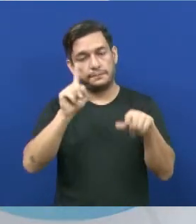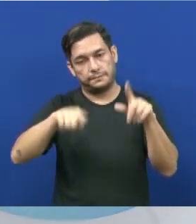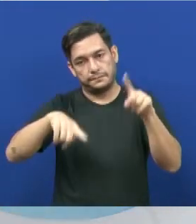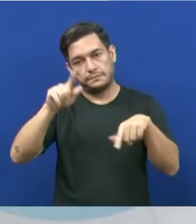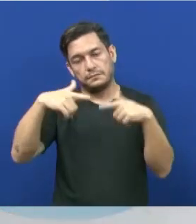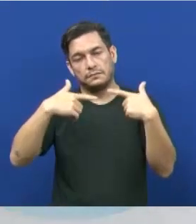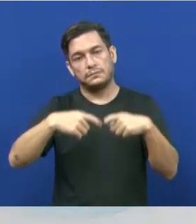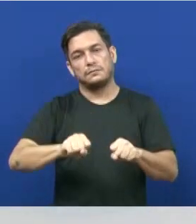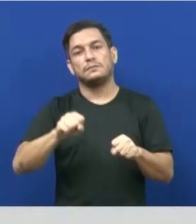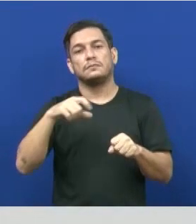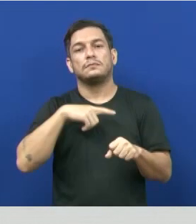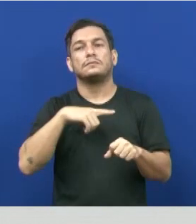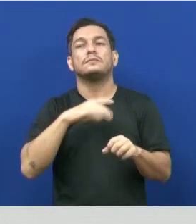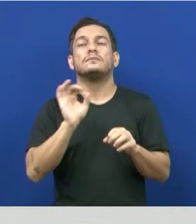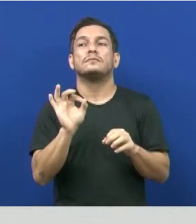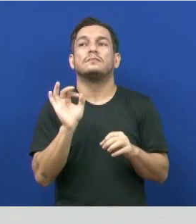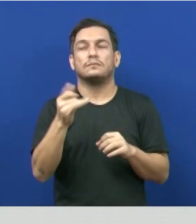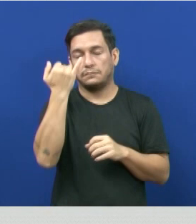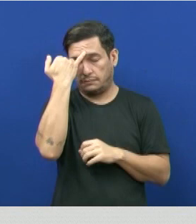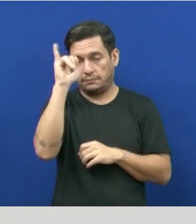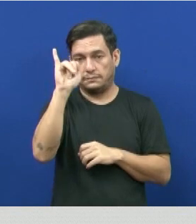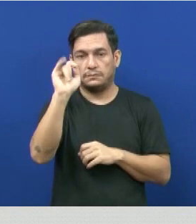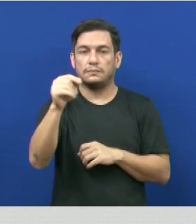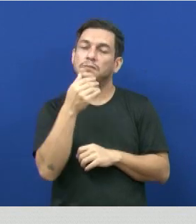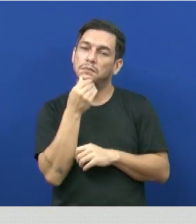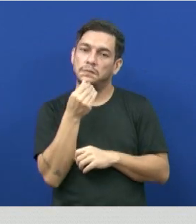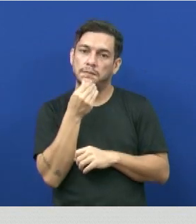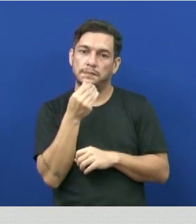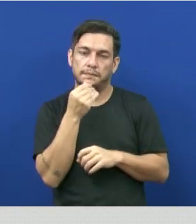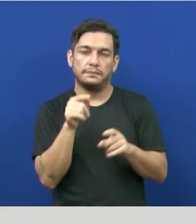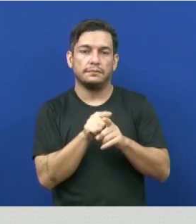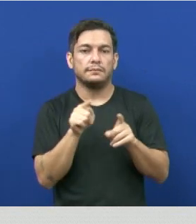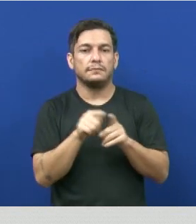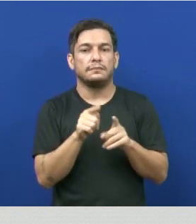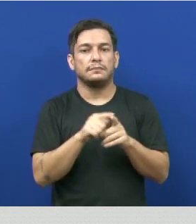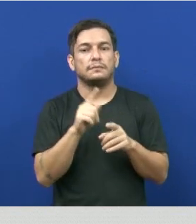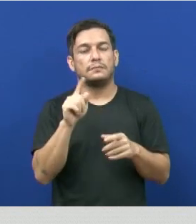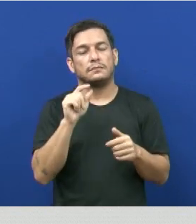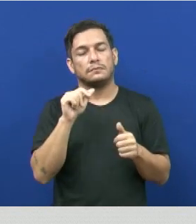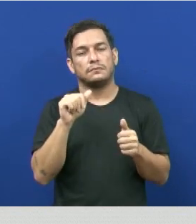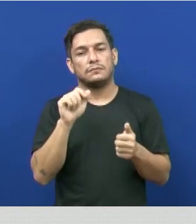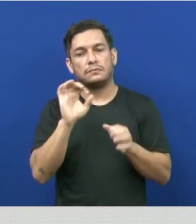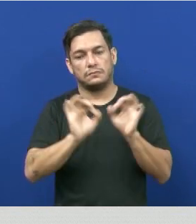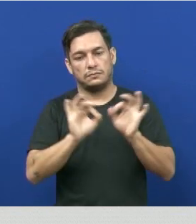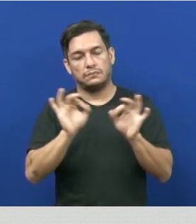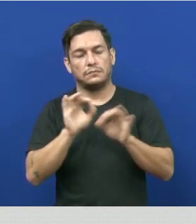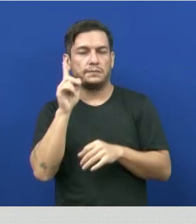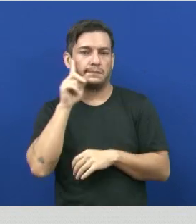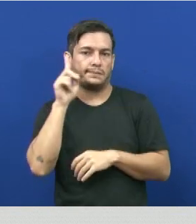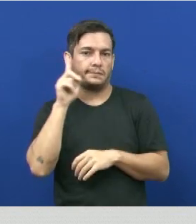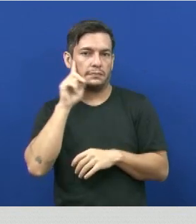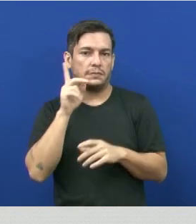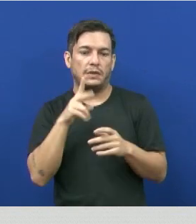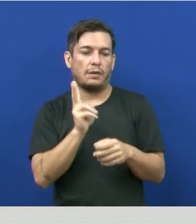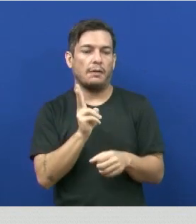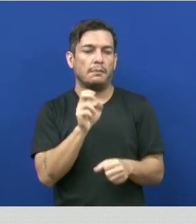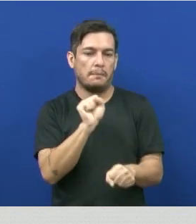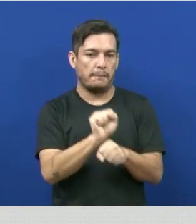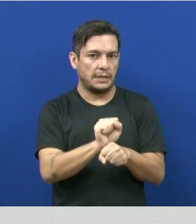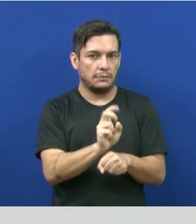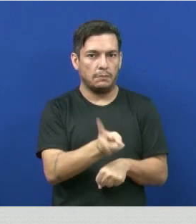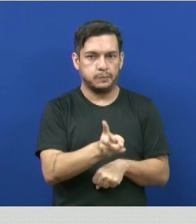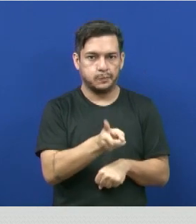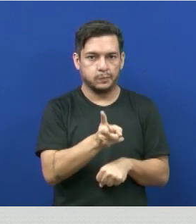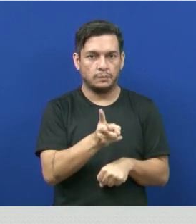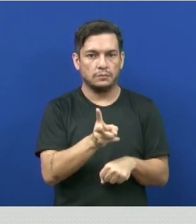linguísticas elas reúnem elas foram criadas pelos homens e são reinventados a cada dia pois ela não são uma coisa estática é